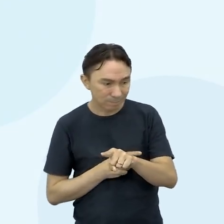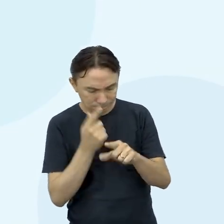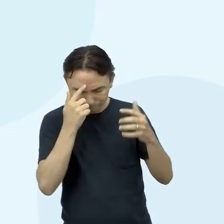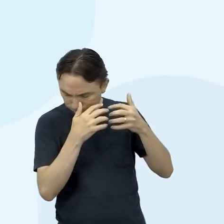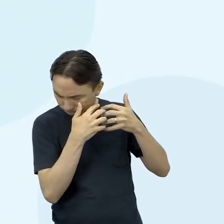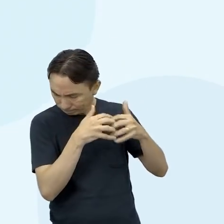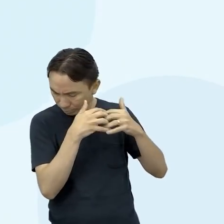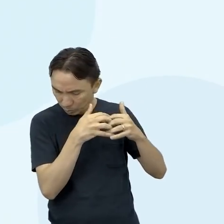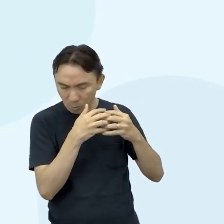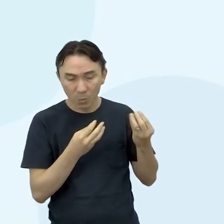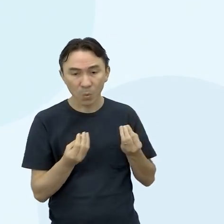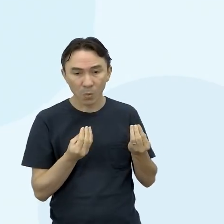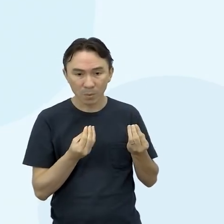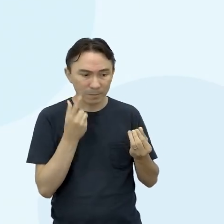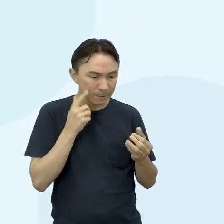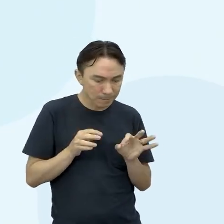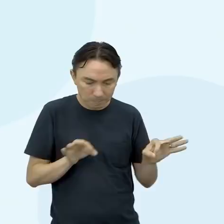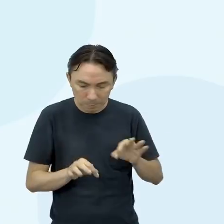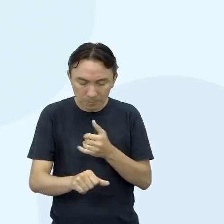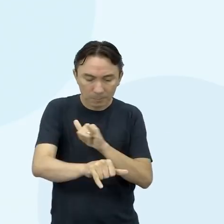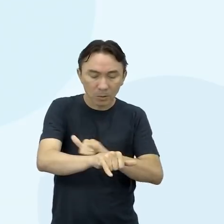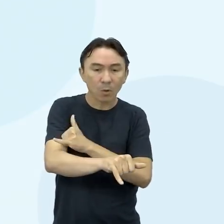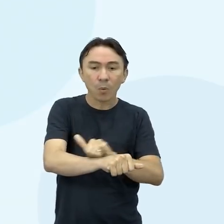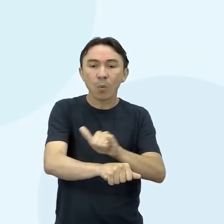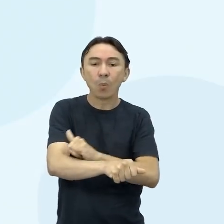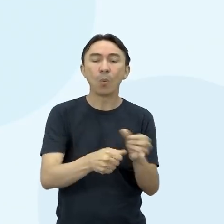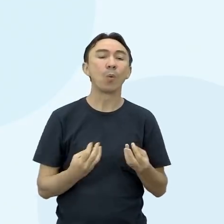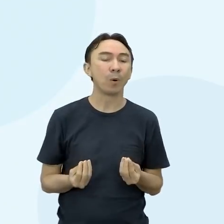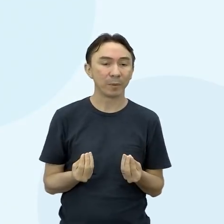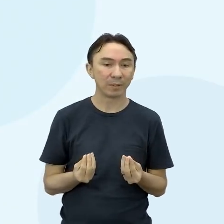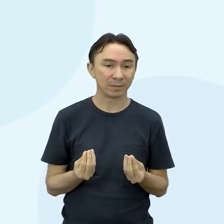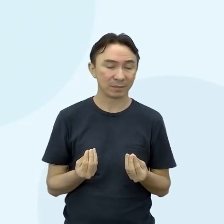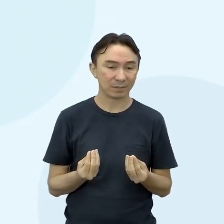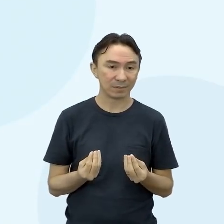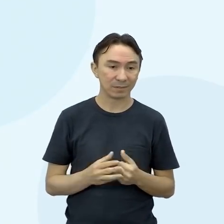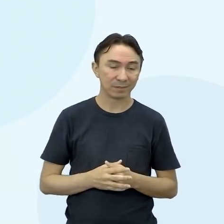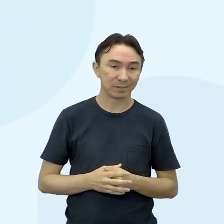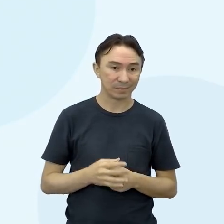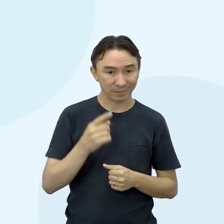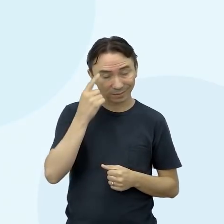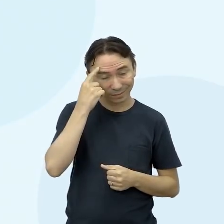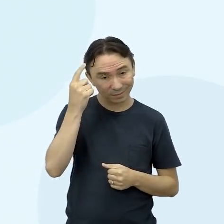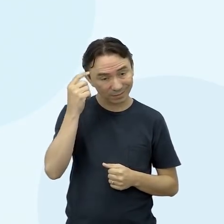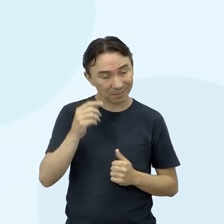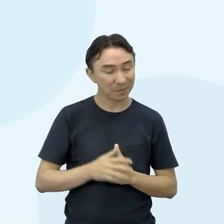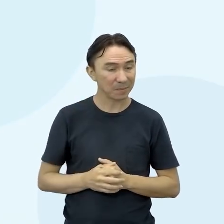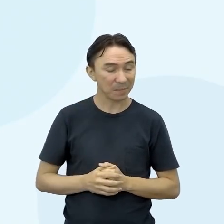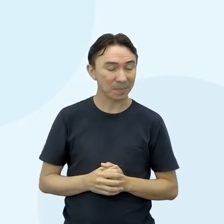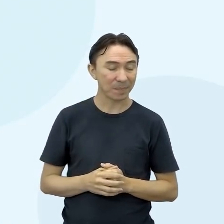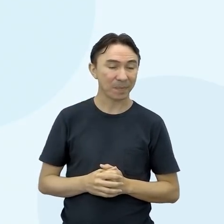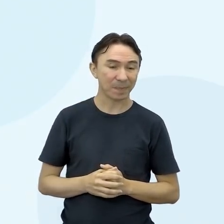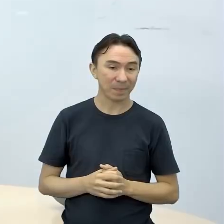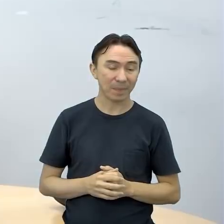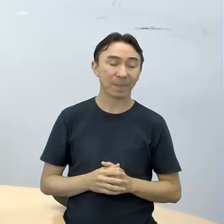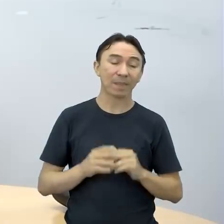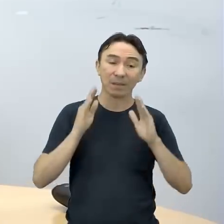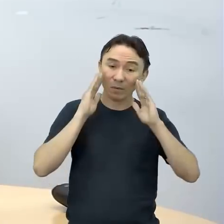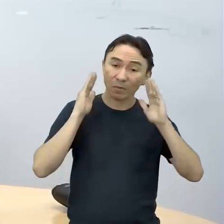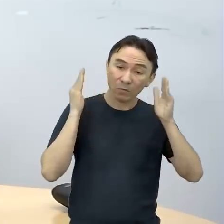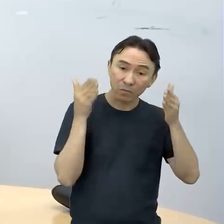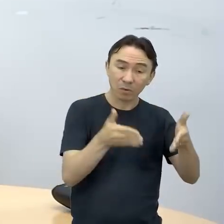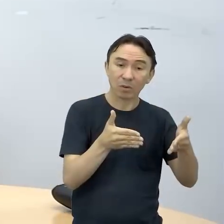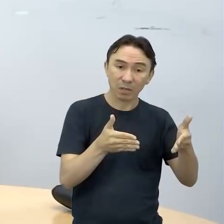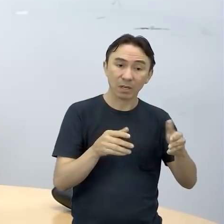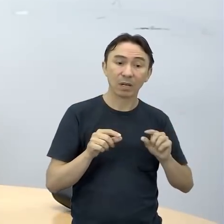da criação aí de estratégias, né, Grazi? Sim, lembrando que o foco do nosso aprofundamento